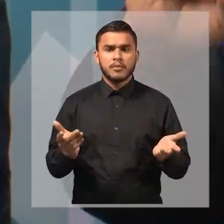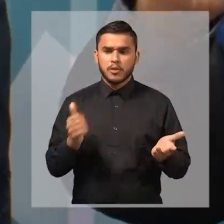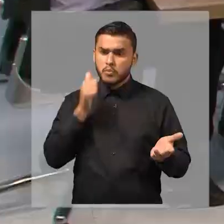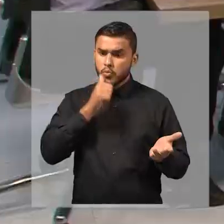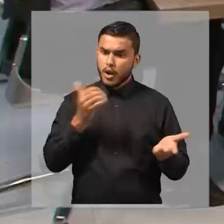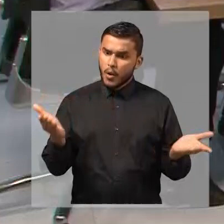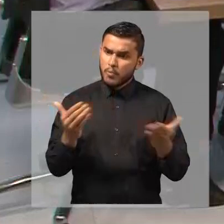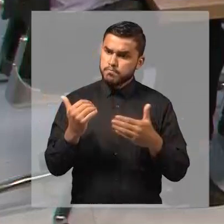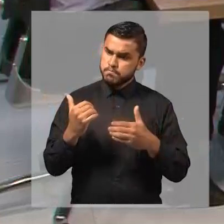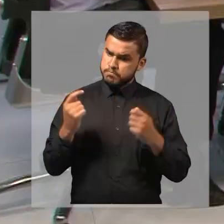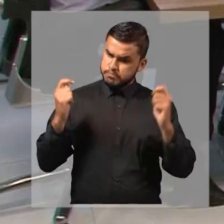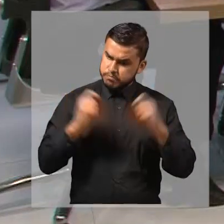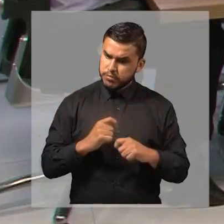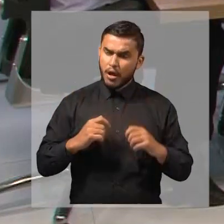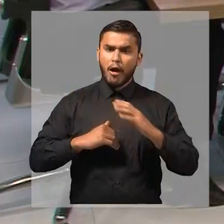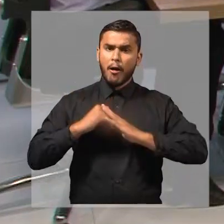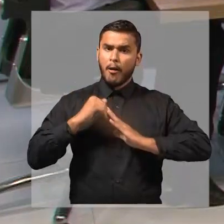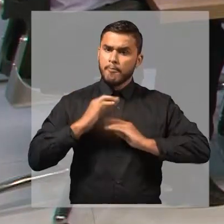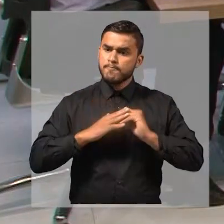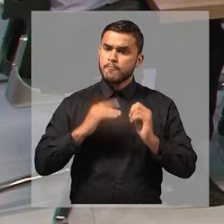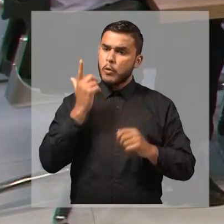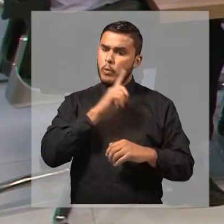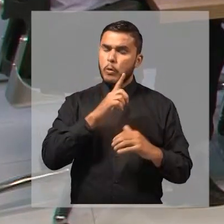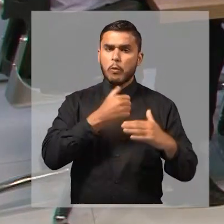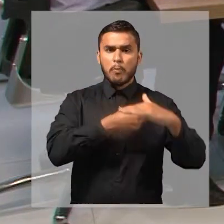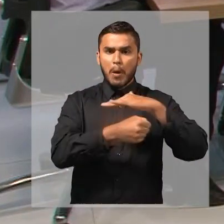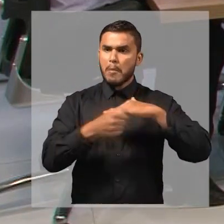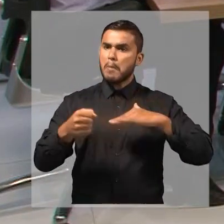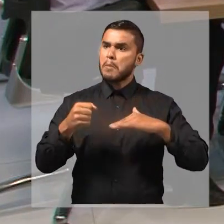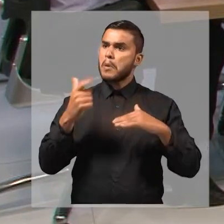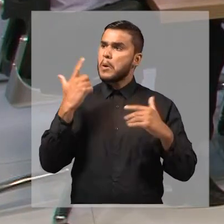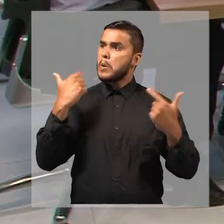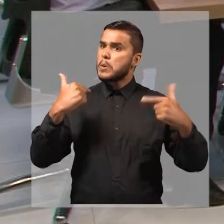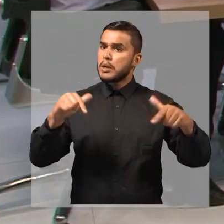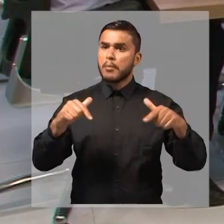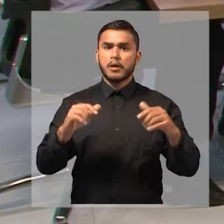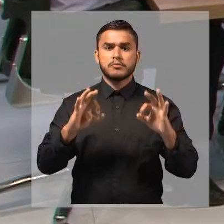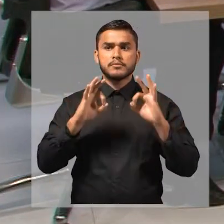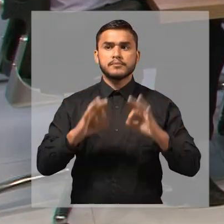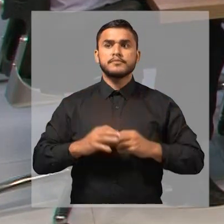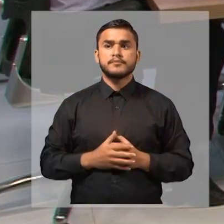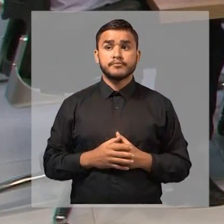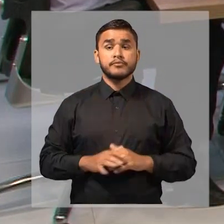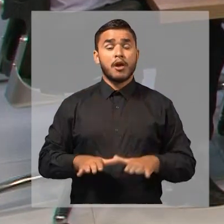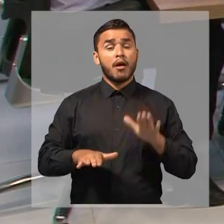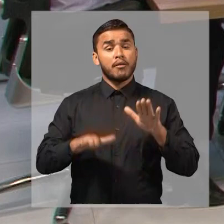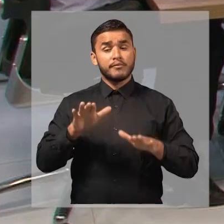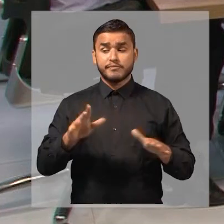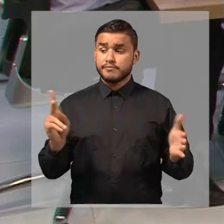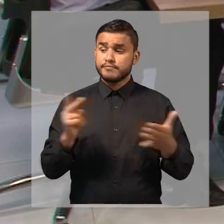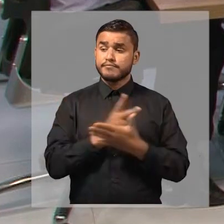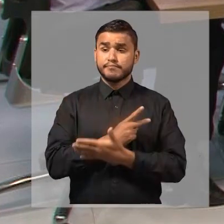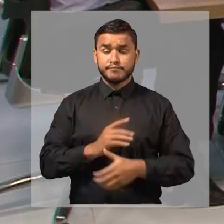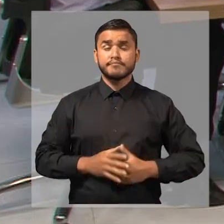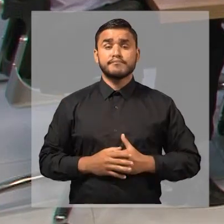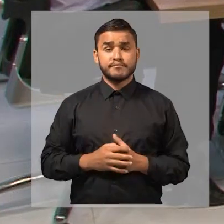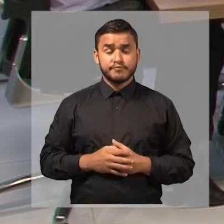demonstrado, né, capacidade, tem assumido postos importantes. Então, a tentativa, às vezes, né,